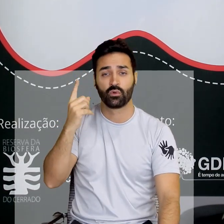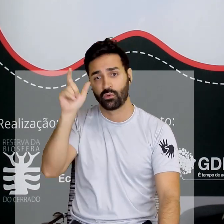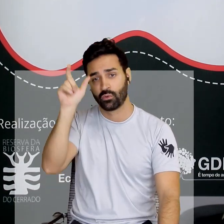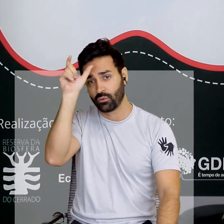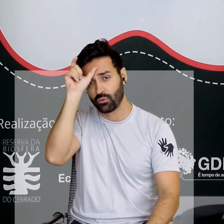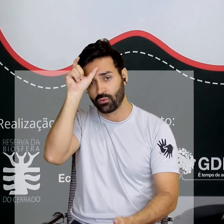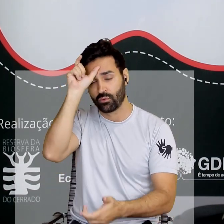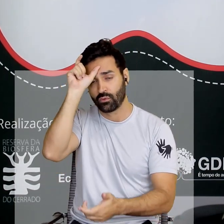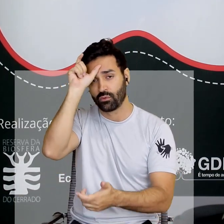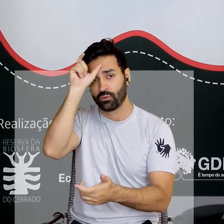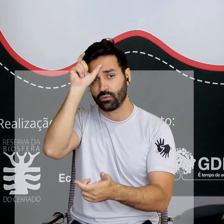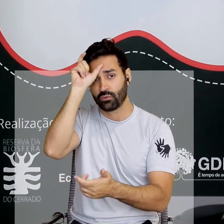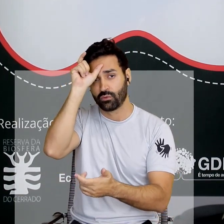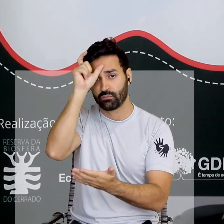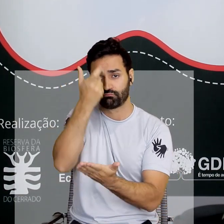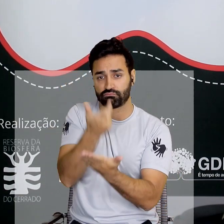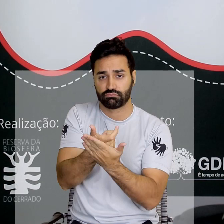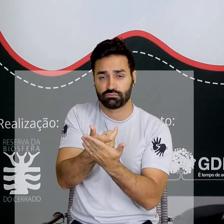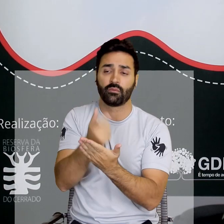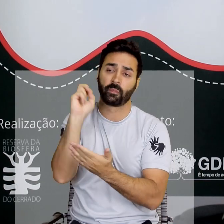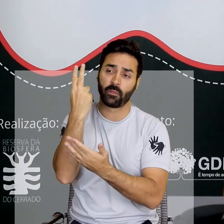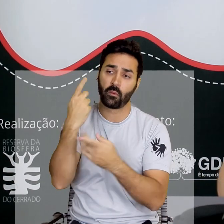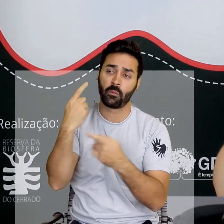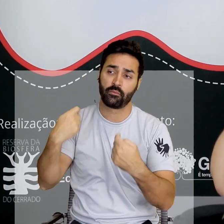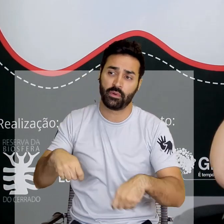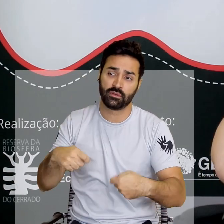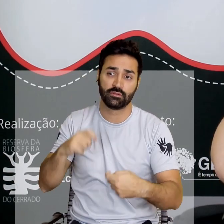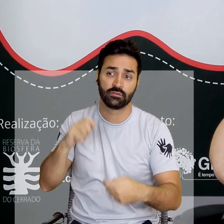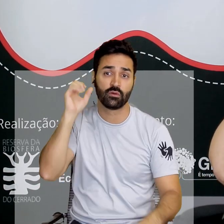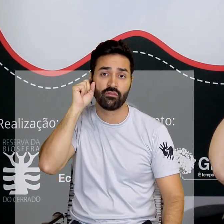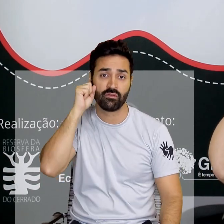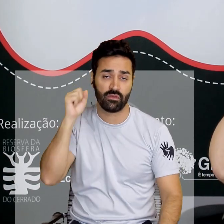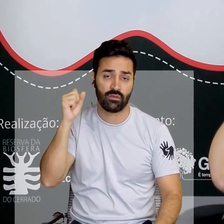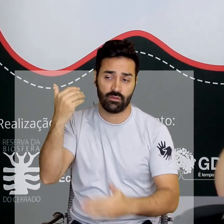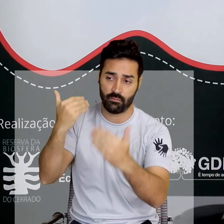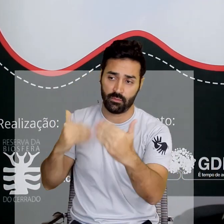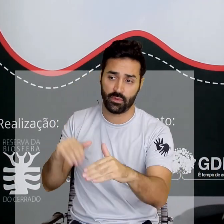têm a necessidade de ouvir a prova, não de ler.